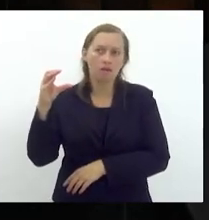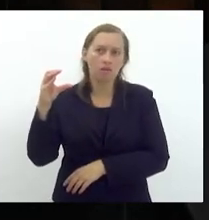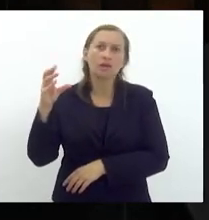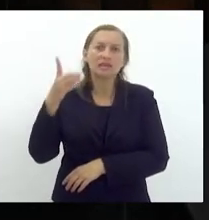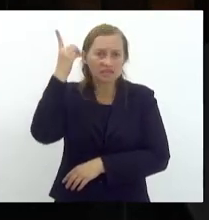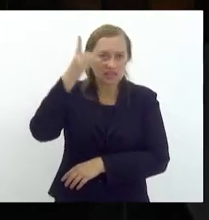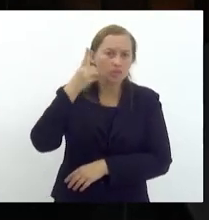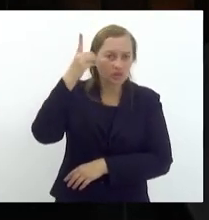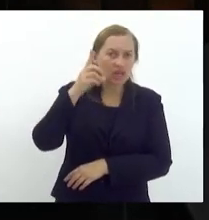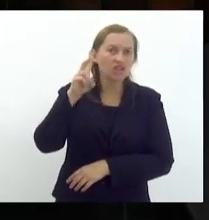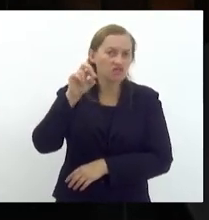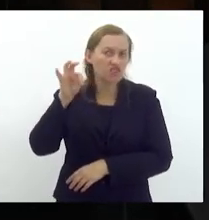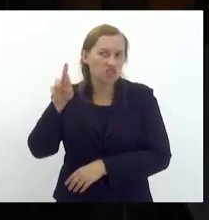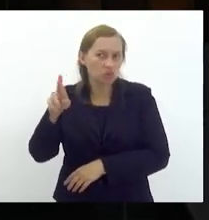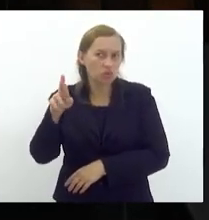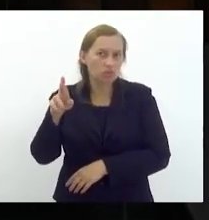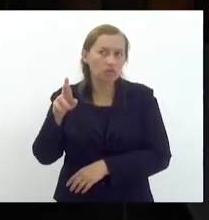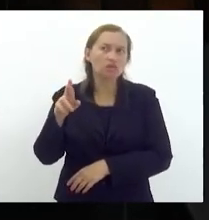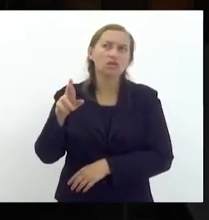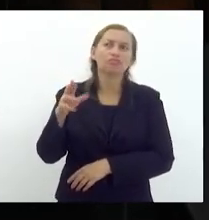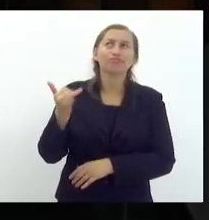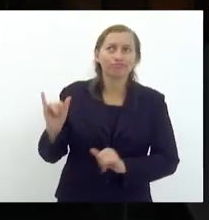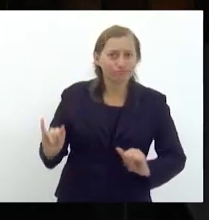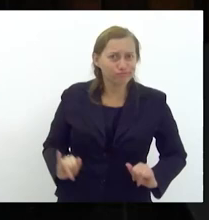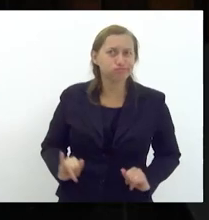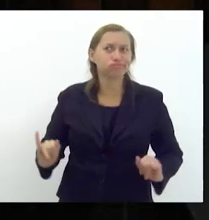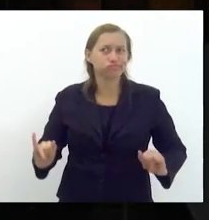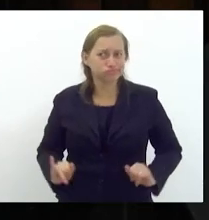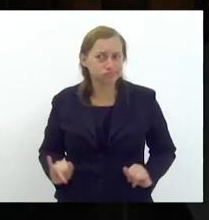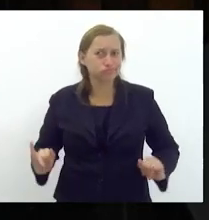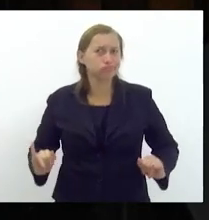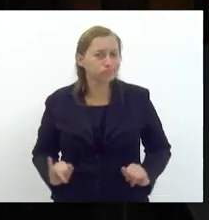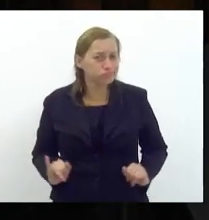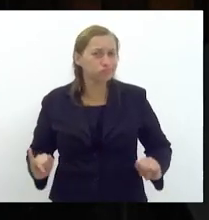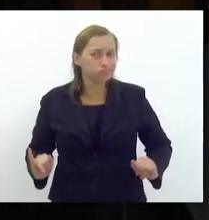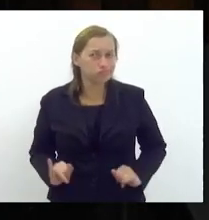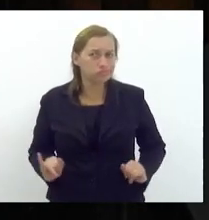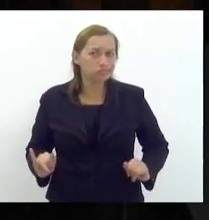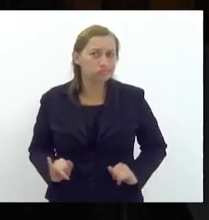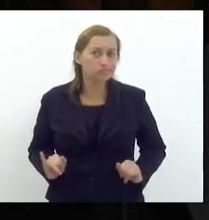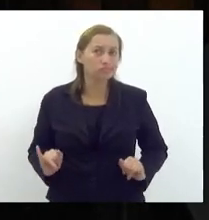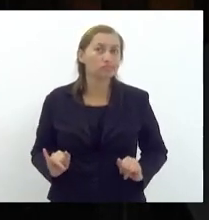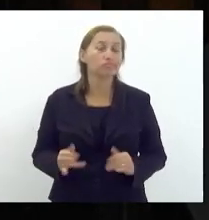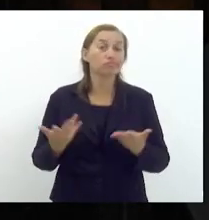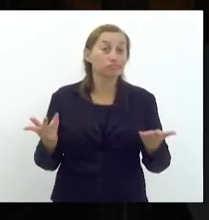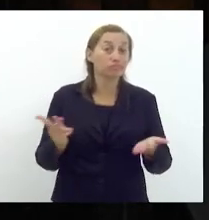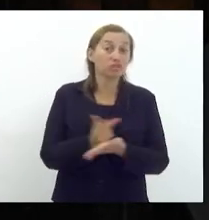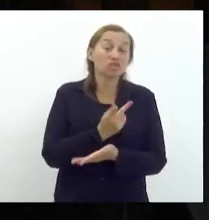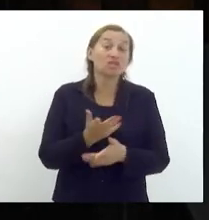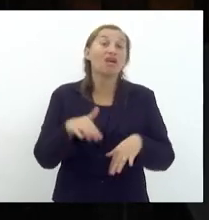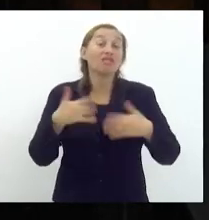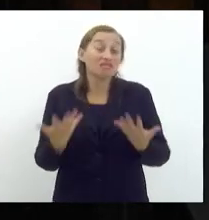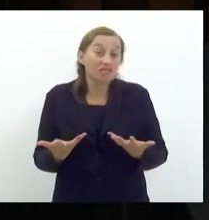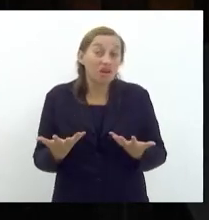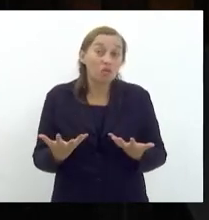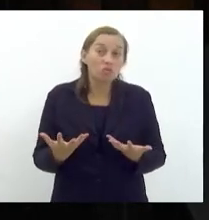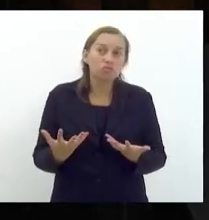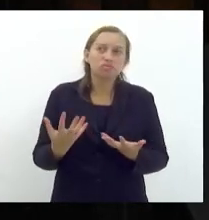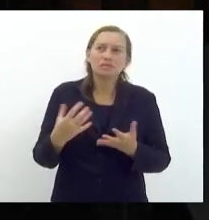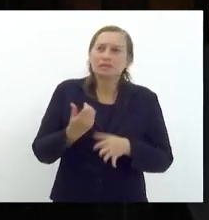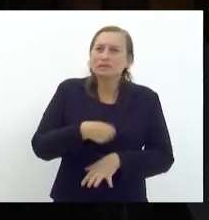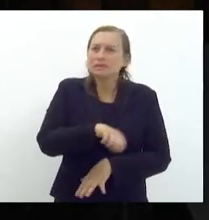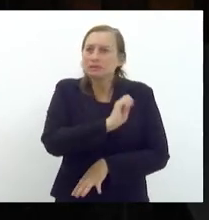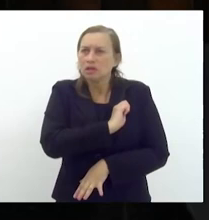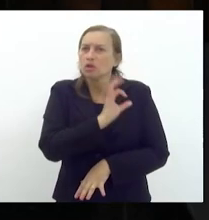Deputado Vitor deve ter sofrido grandiosamente com isso então é um sentiu fiscal